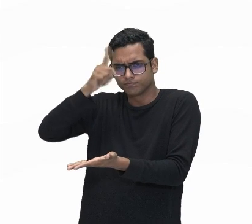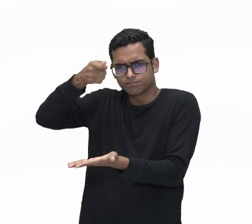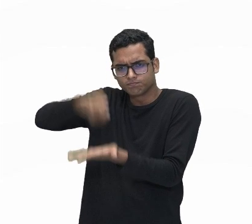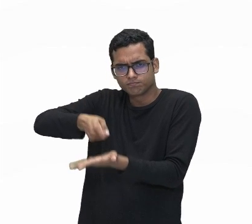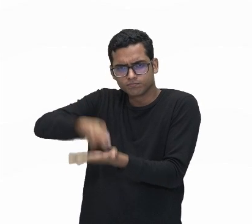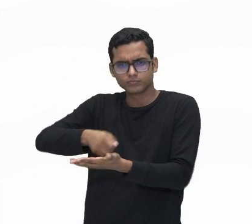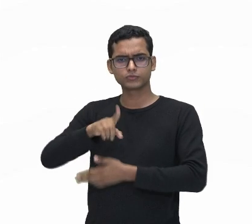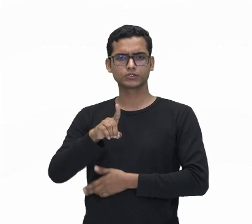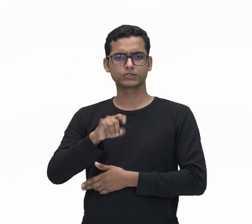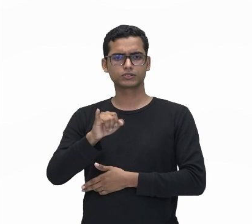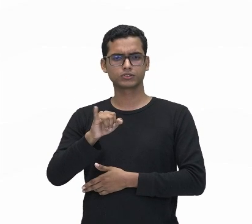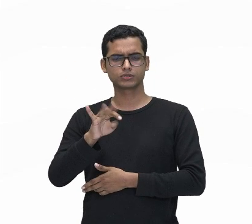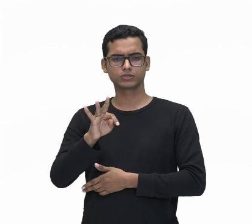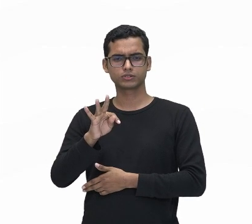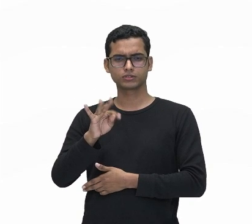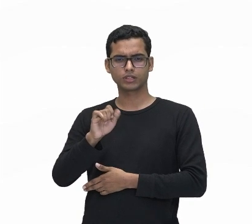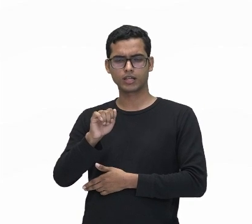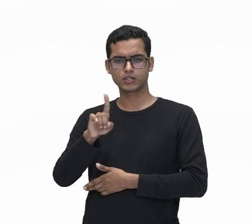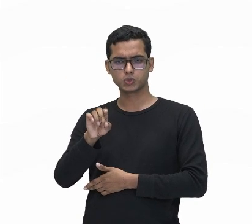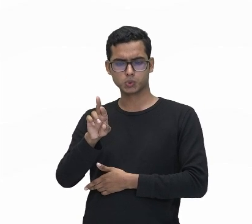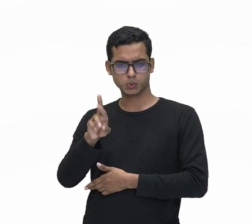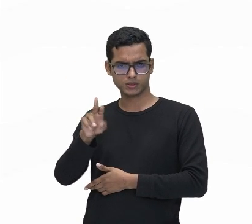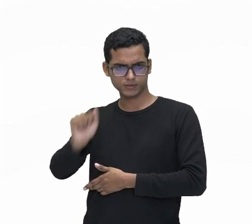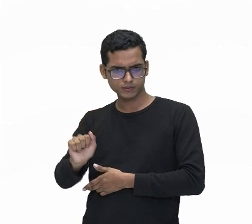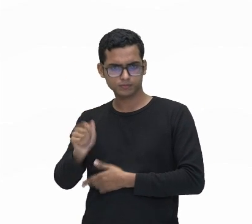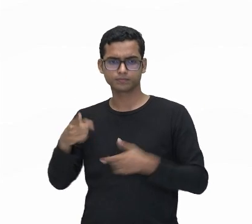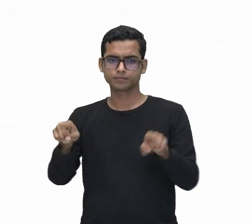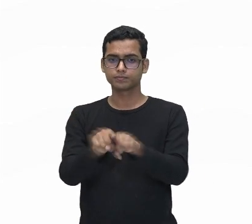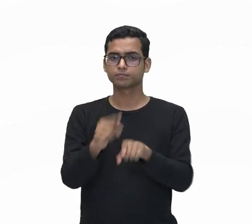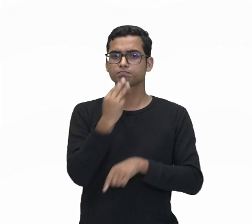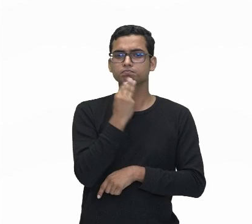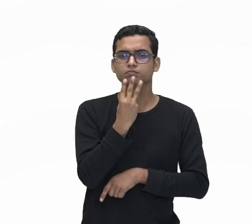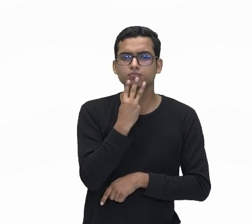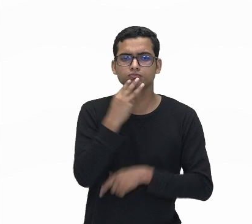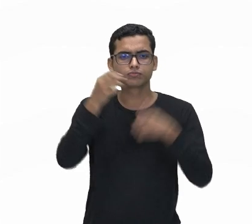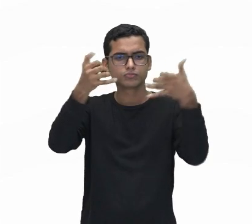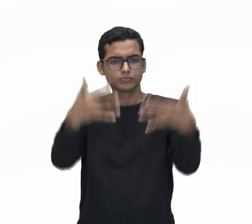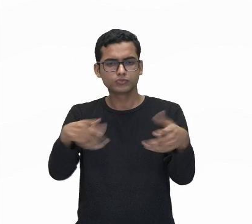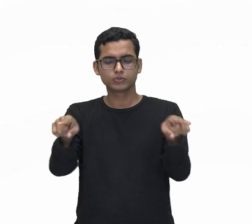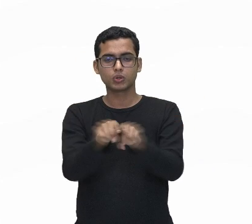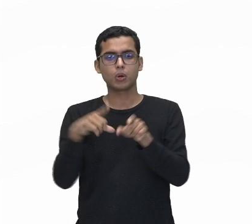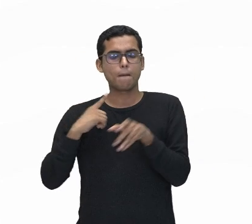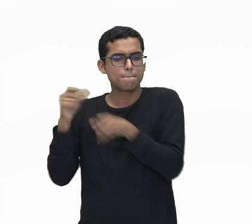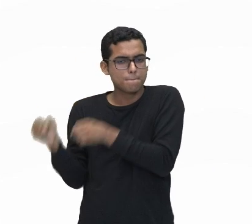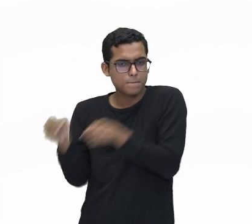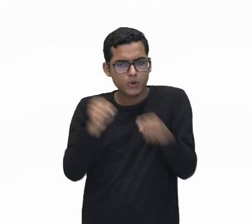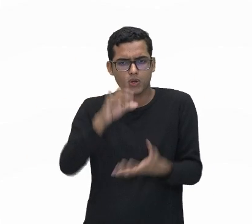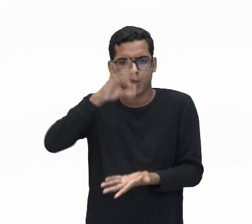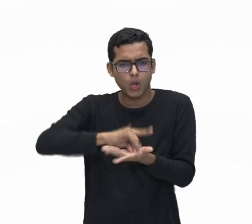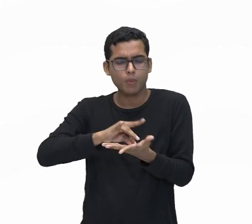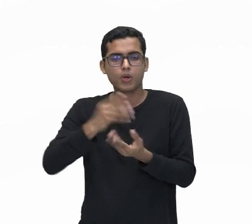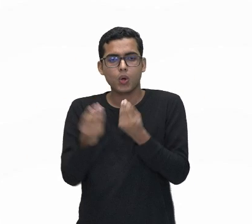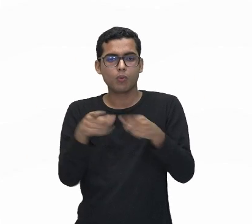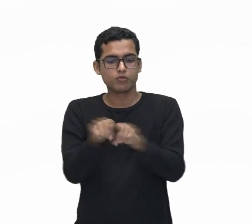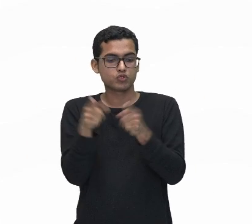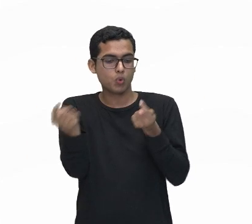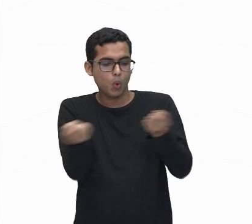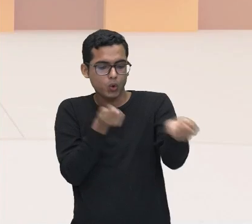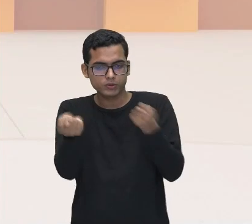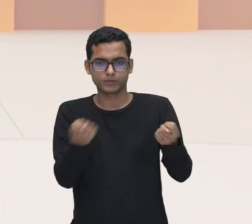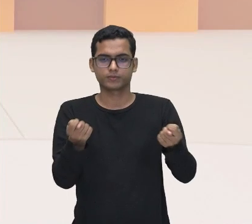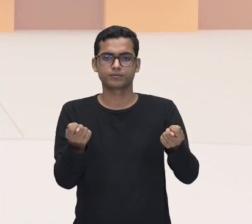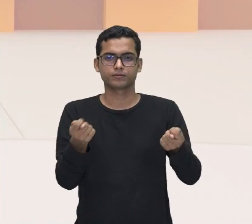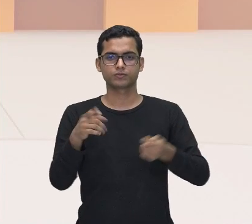Weber chama o exercício legítimo do poder de dominação. E aí, nós vamos ver alguns tipos